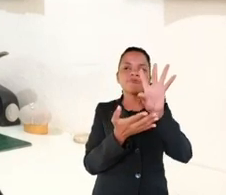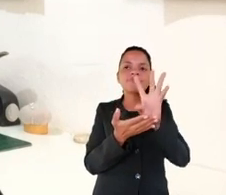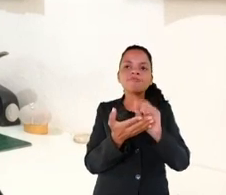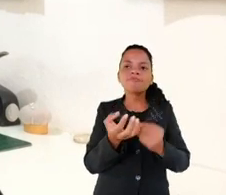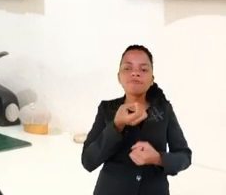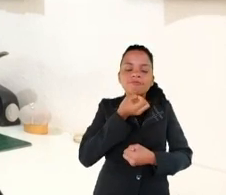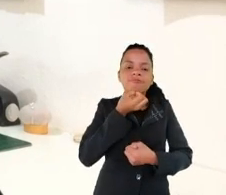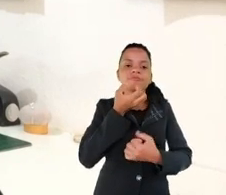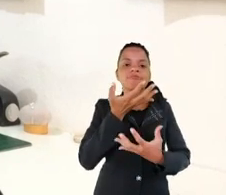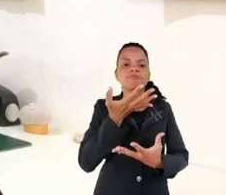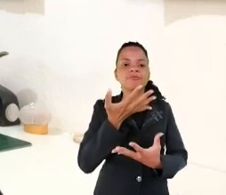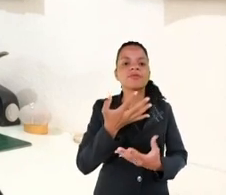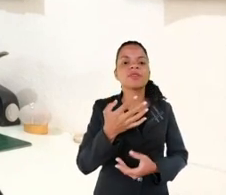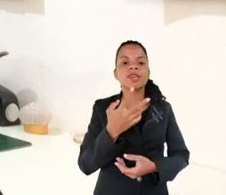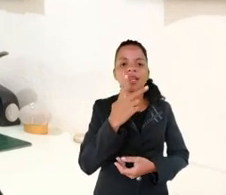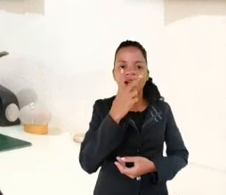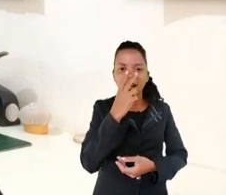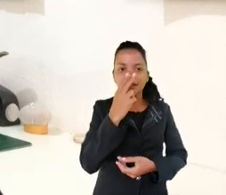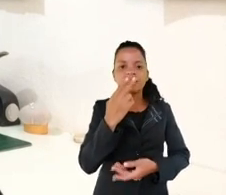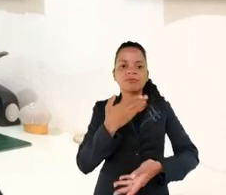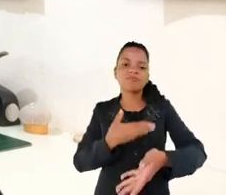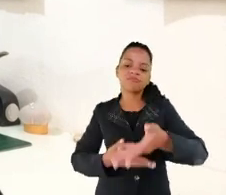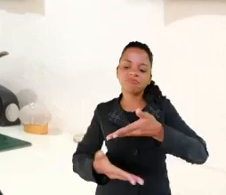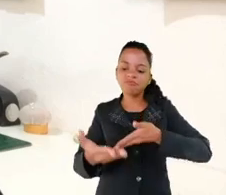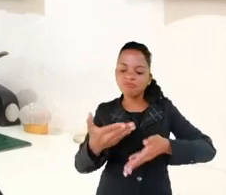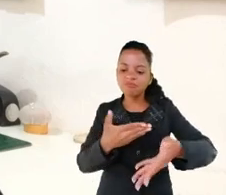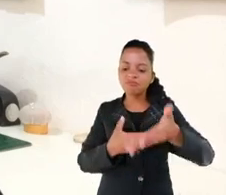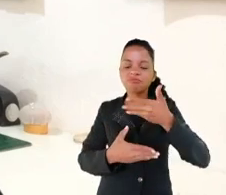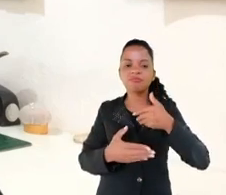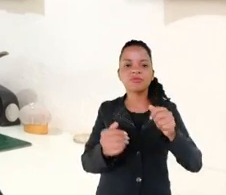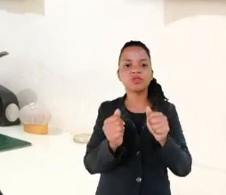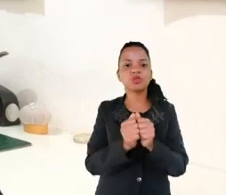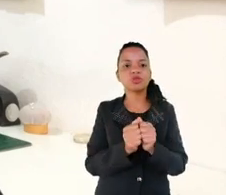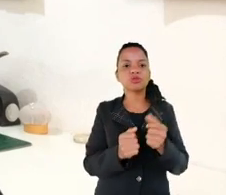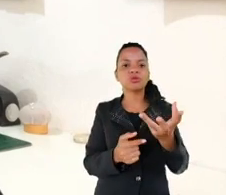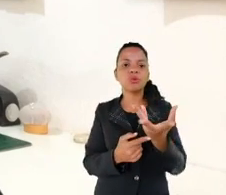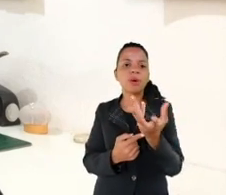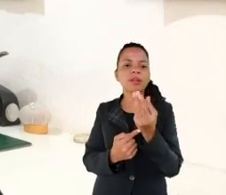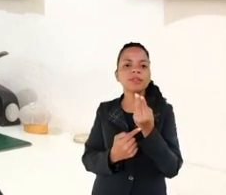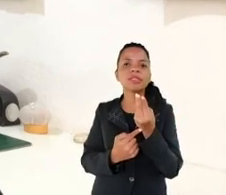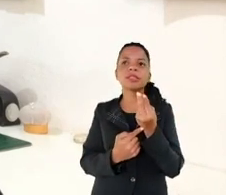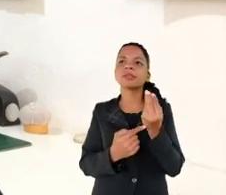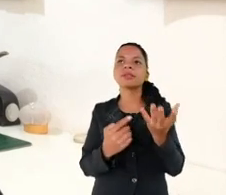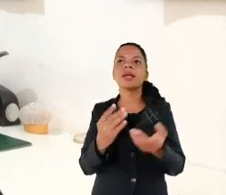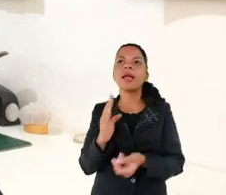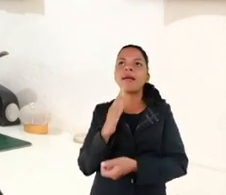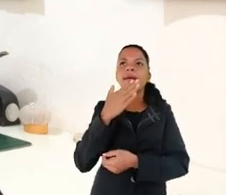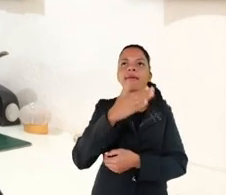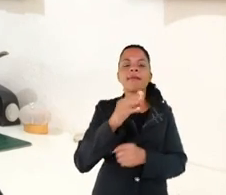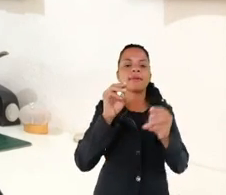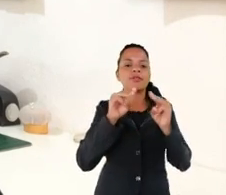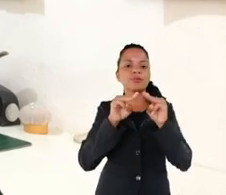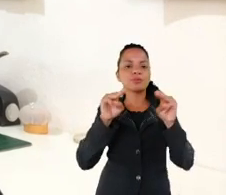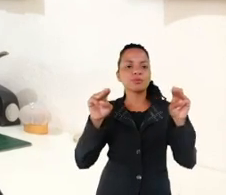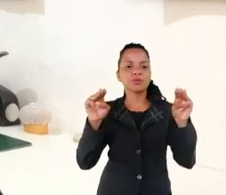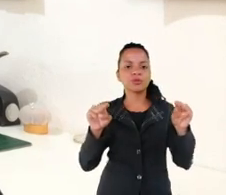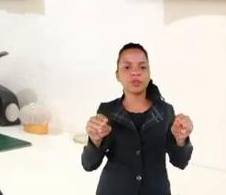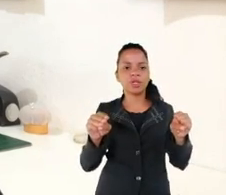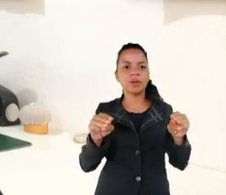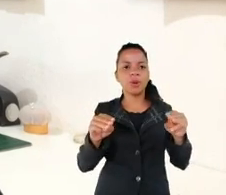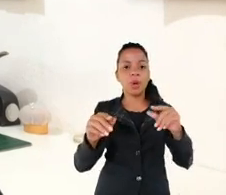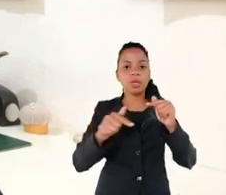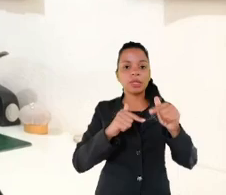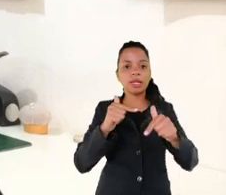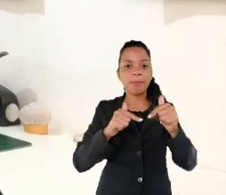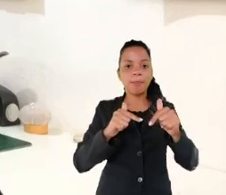mundo da arte, seja convivendo com artistas, seja indo para museus, então todo o trabalho de todos eles, mesmo que